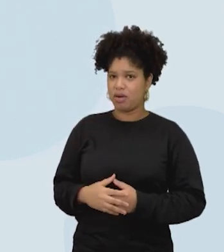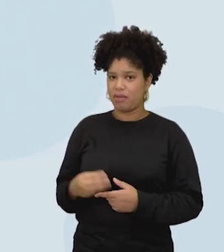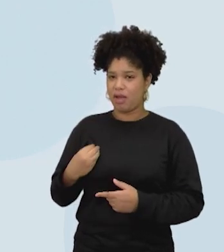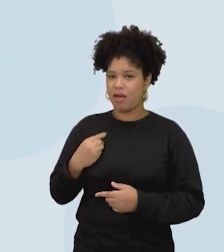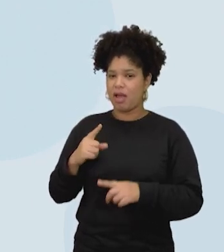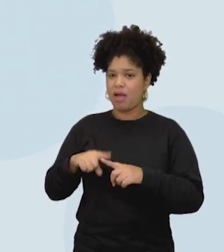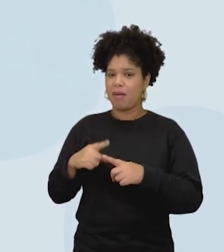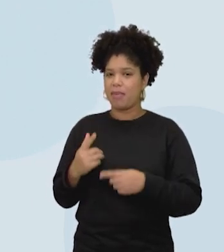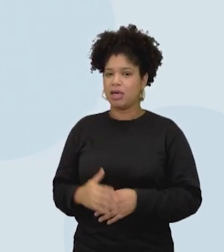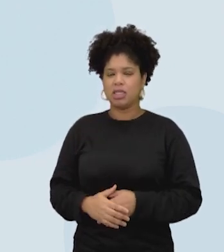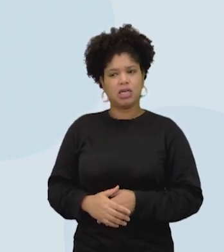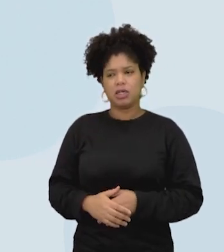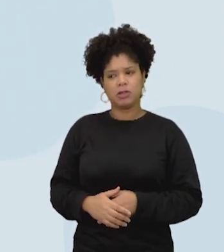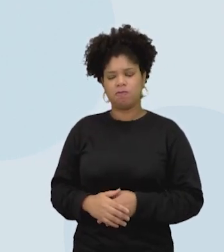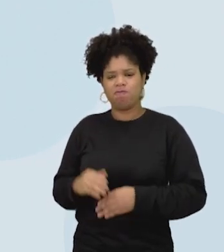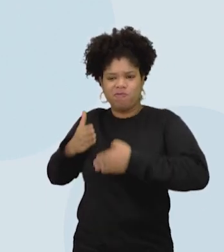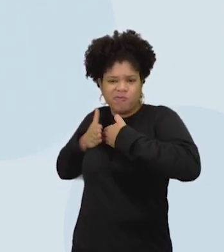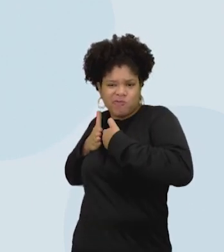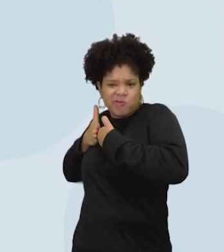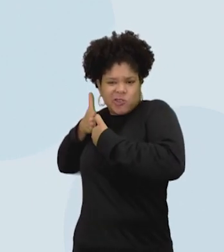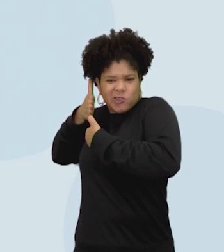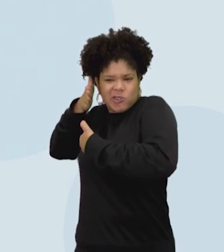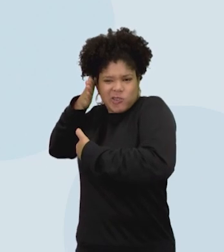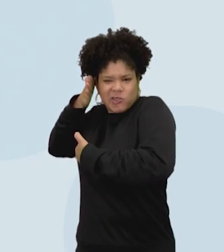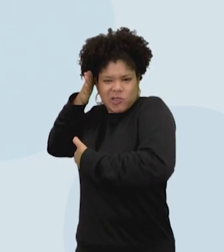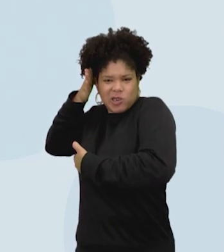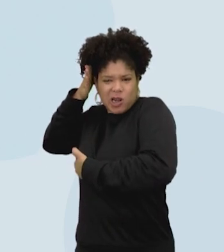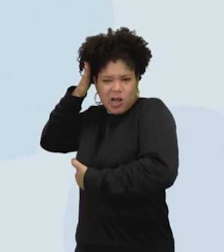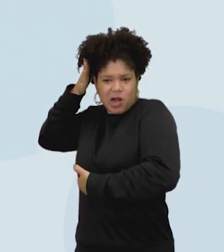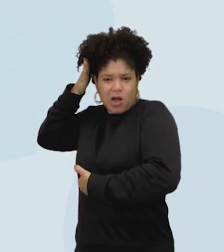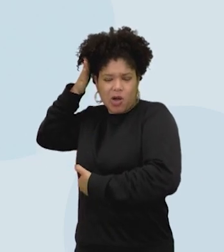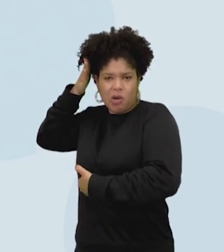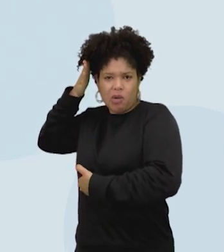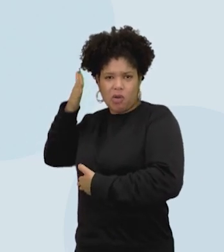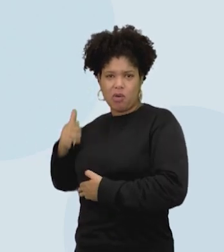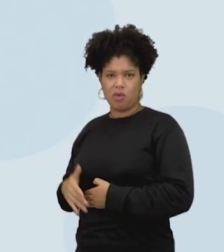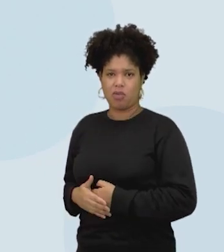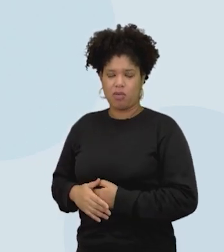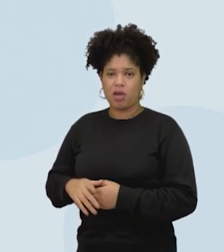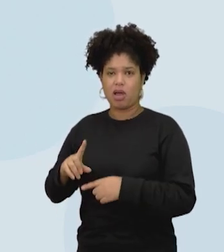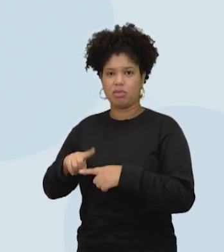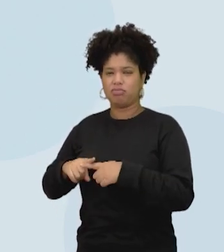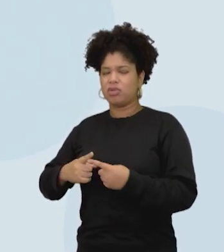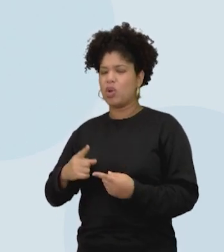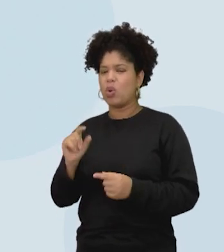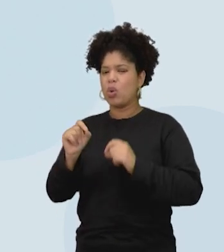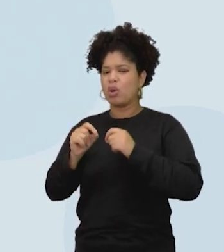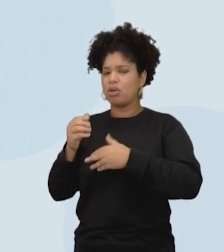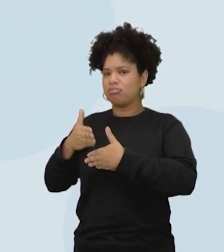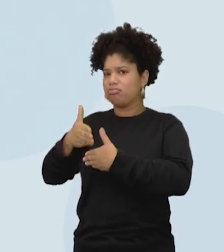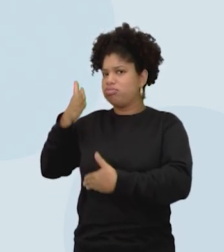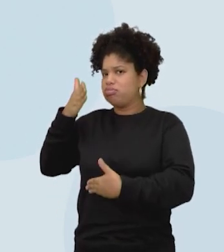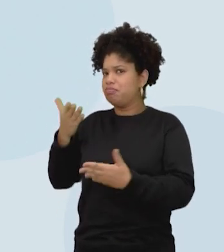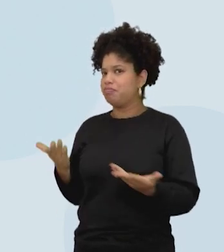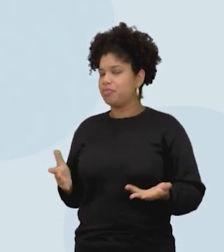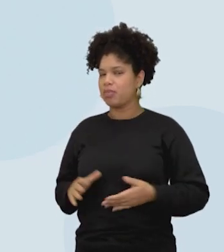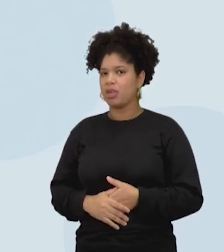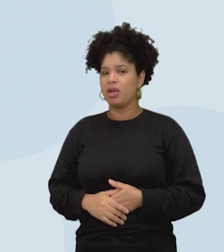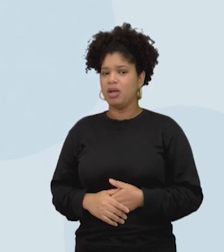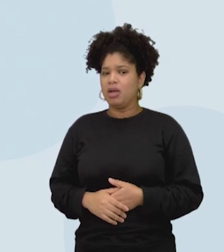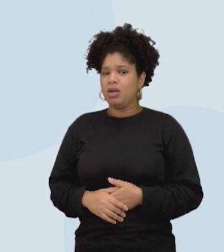mandar levantar outra parede. Que parede seria essa, né? Está entre aspas aí. Digo, ergo-me a